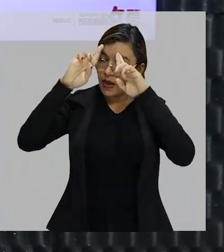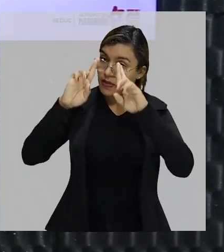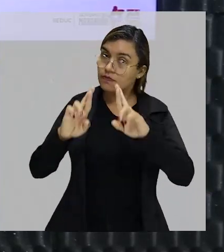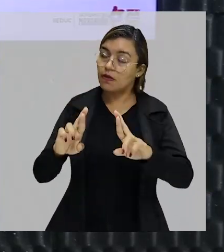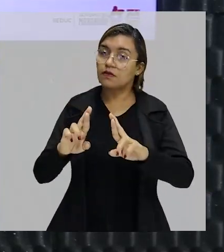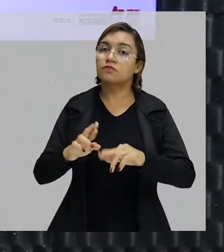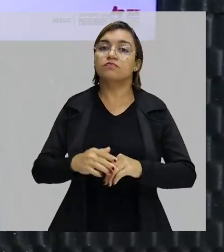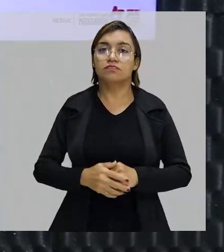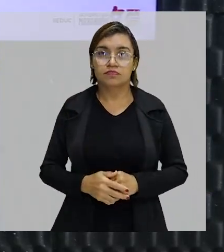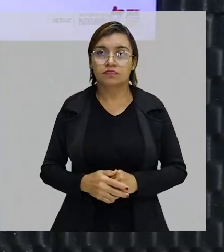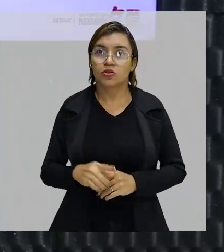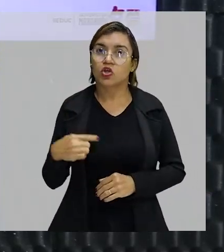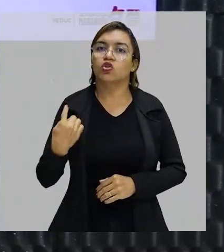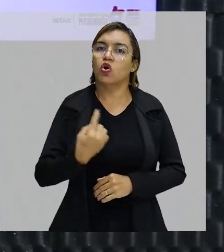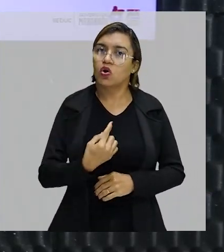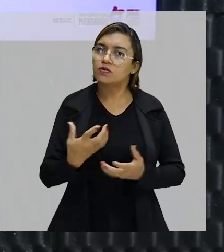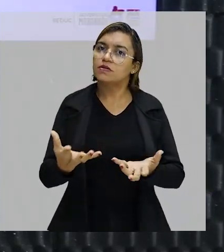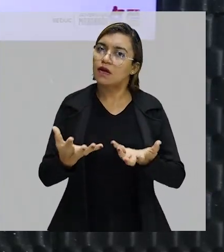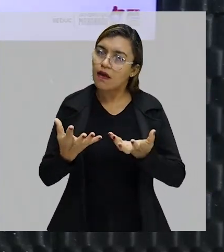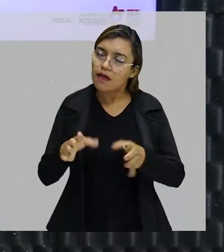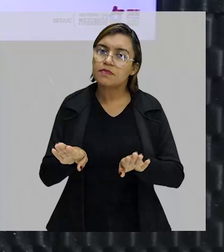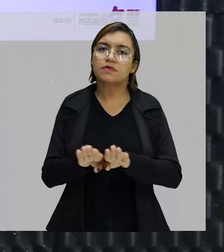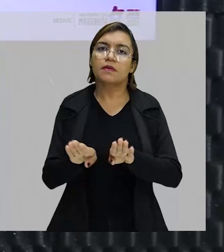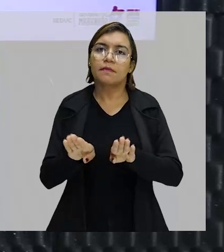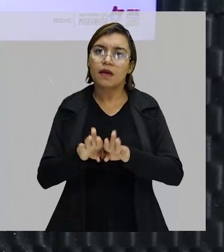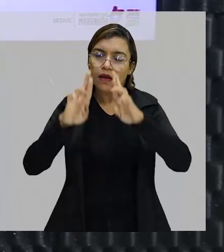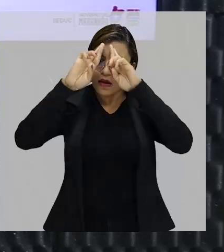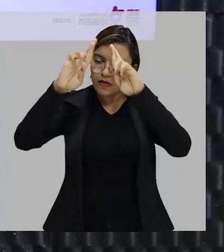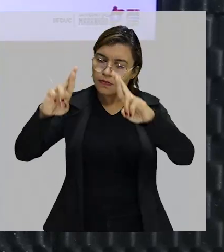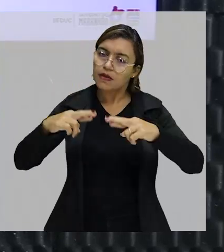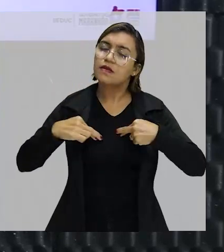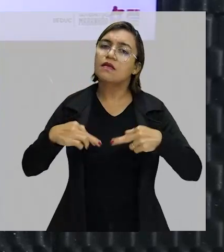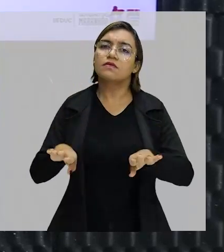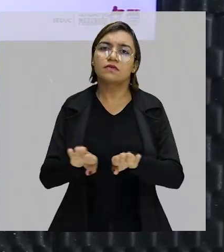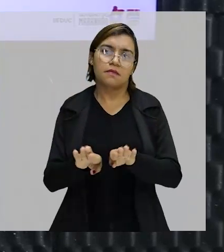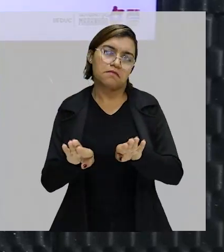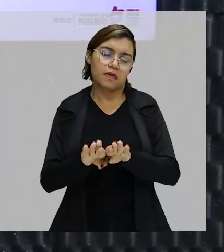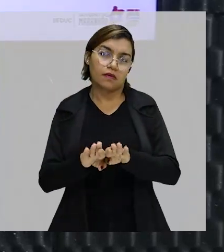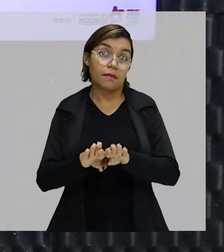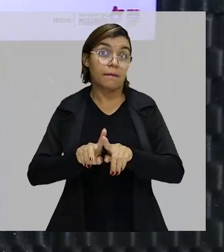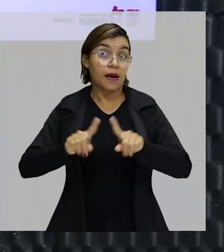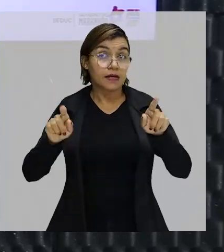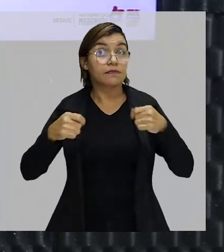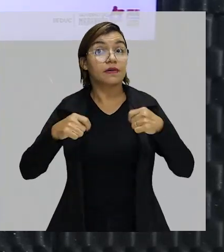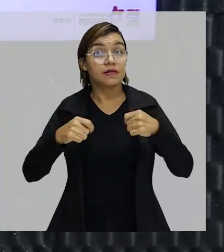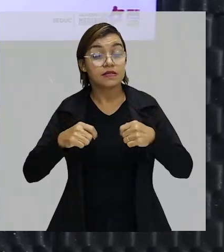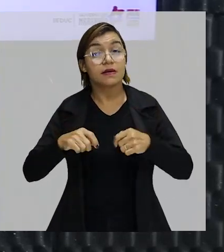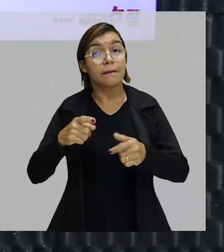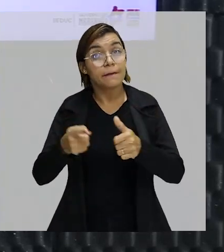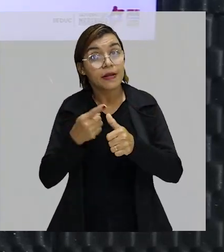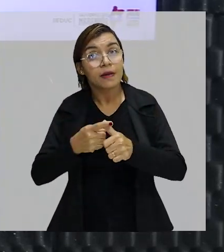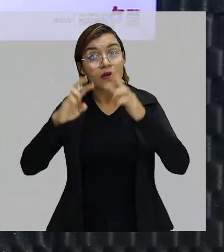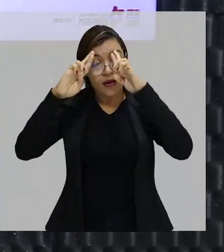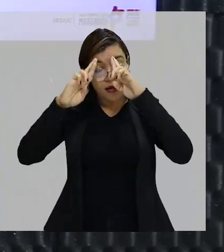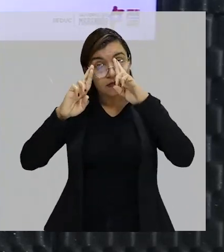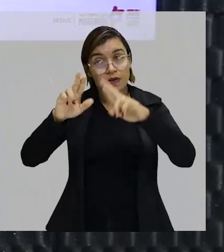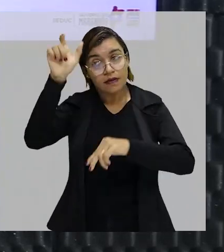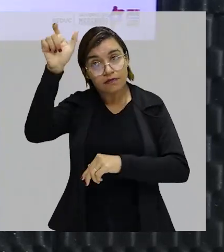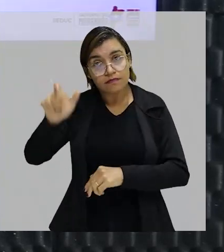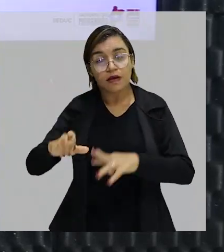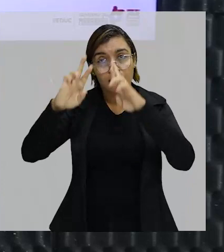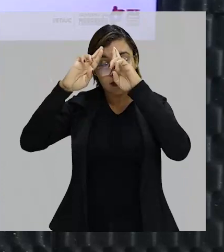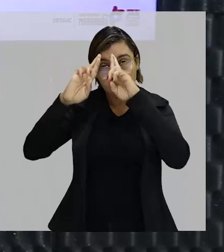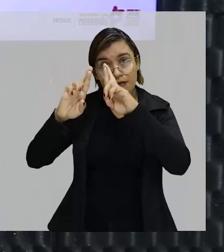Afinal de contas, é isso que a gente também quer. A gente também quer ser respeitado. Então a gente também precisa respeitar o próximo, respeitar as